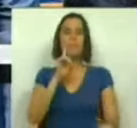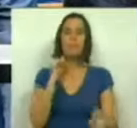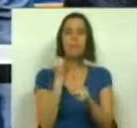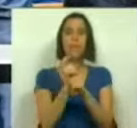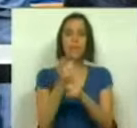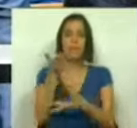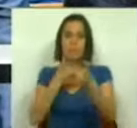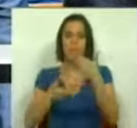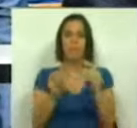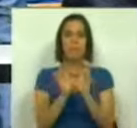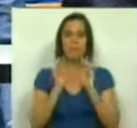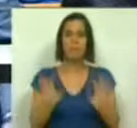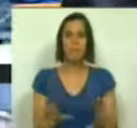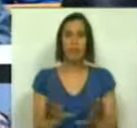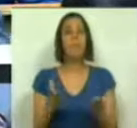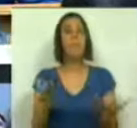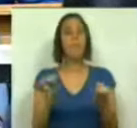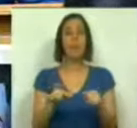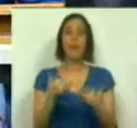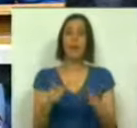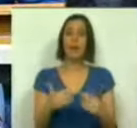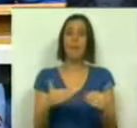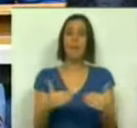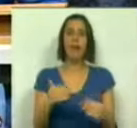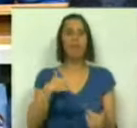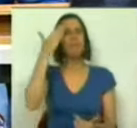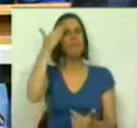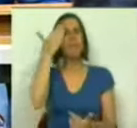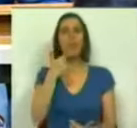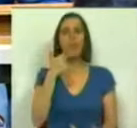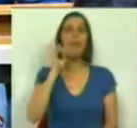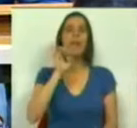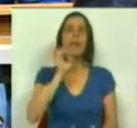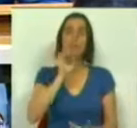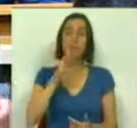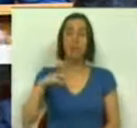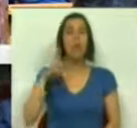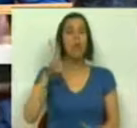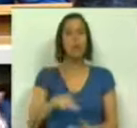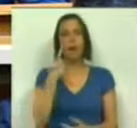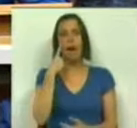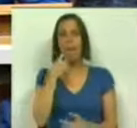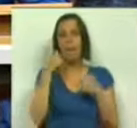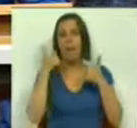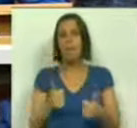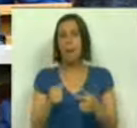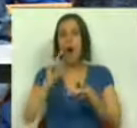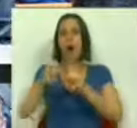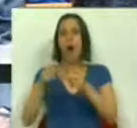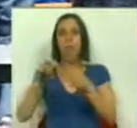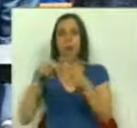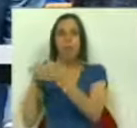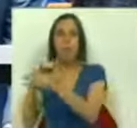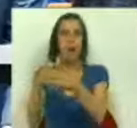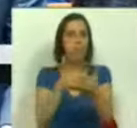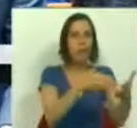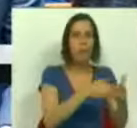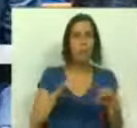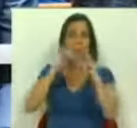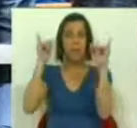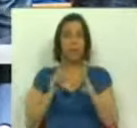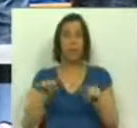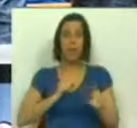exigir reciprocidade. Nesta ocasião, queremos que é muito importante que Portugal identifique bem estas barreiras à